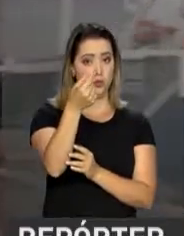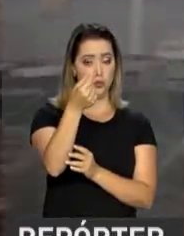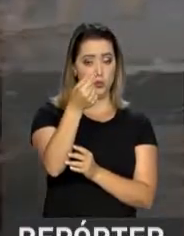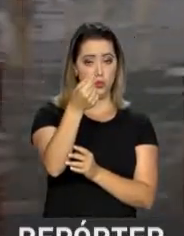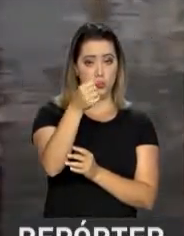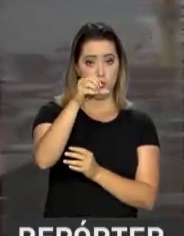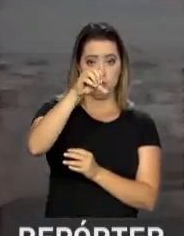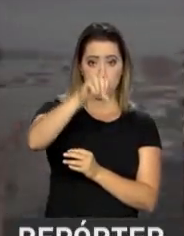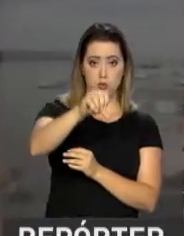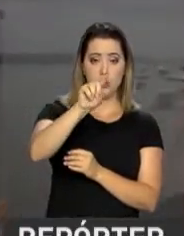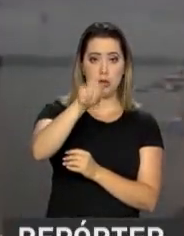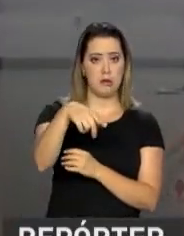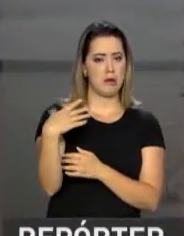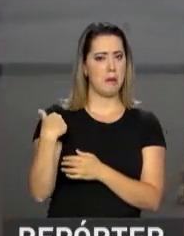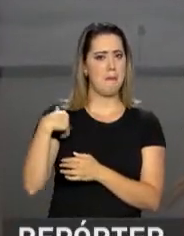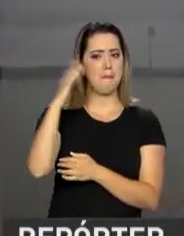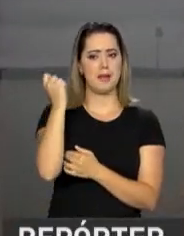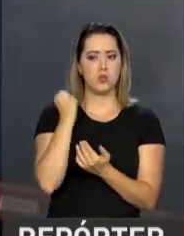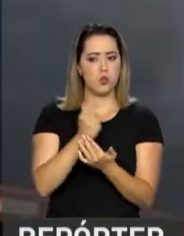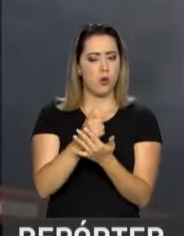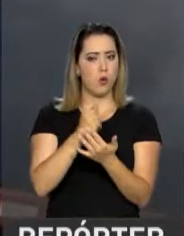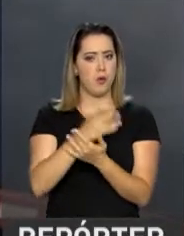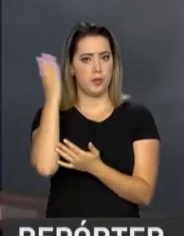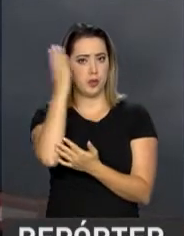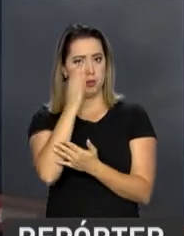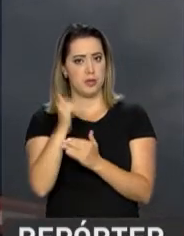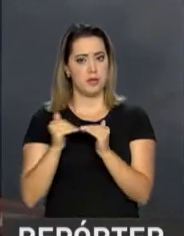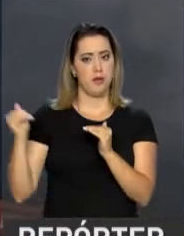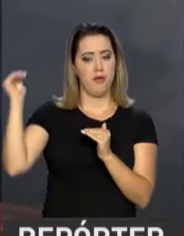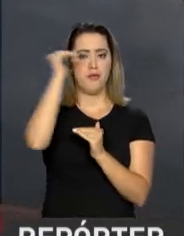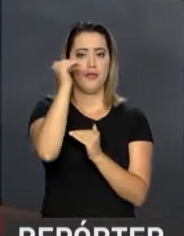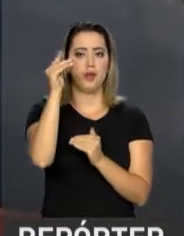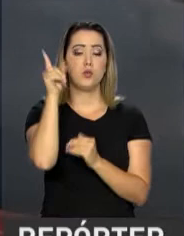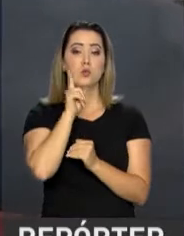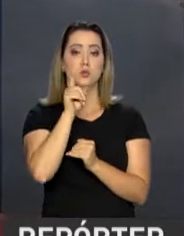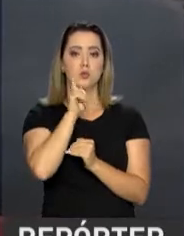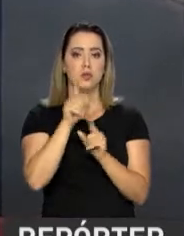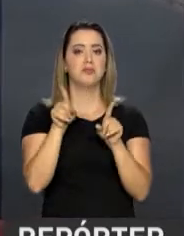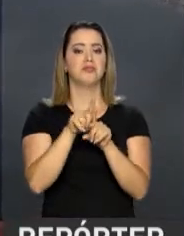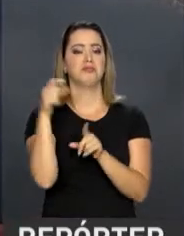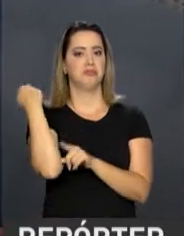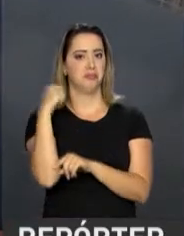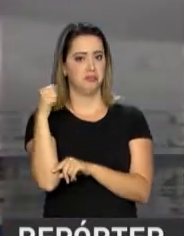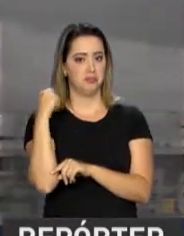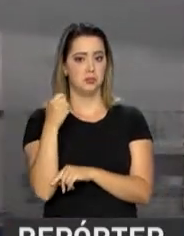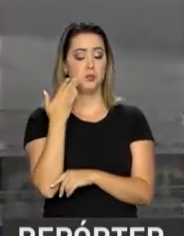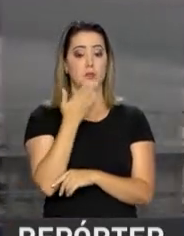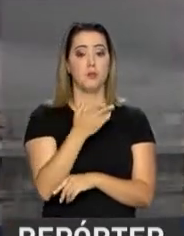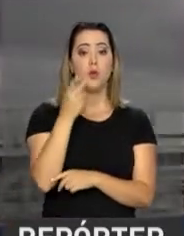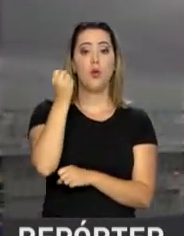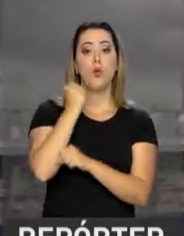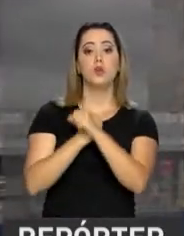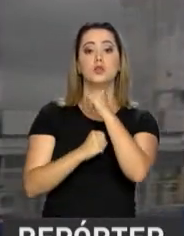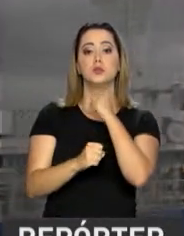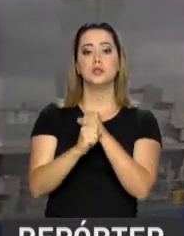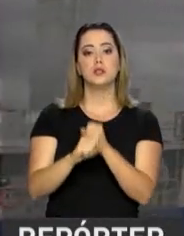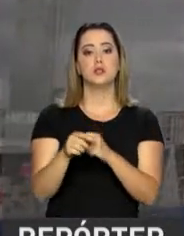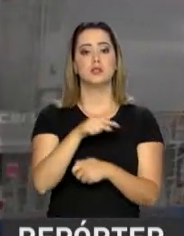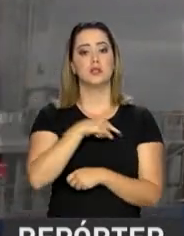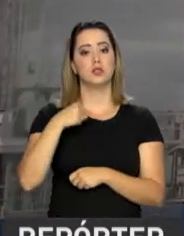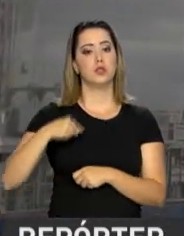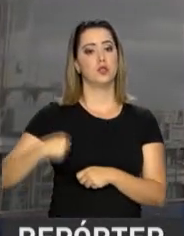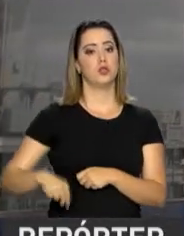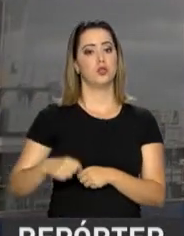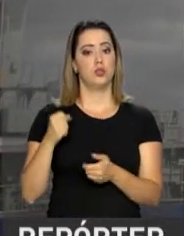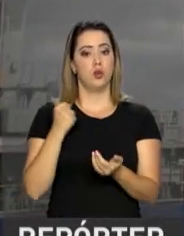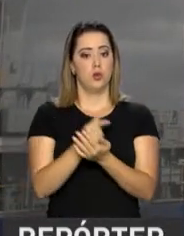parceiro comercial do brasil no mundo à frente dos estados unidos e da argentina no ano passado os chineses importaram